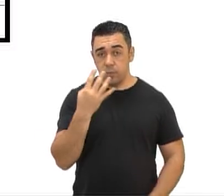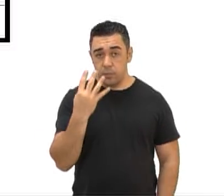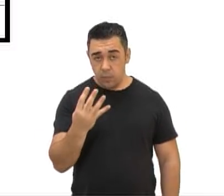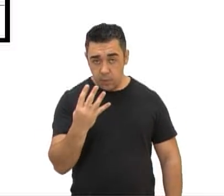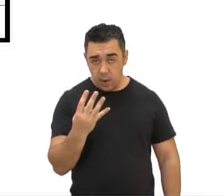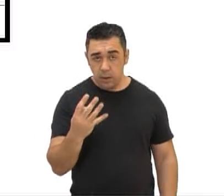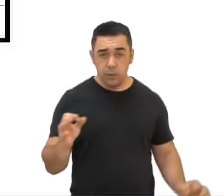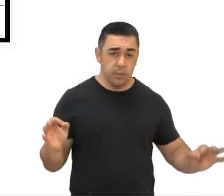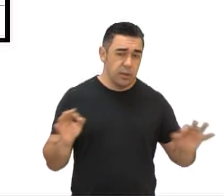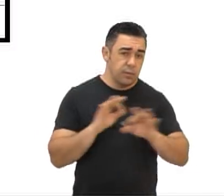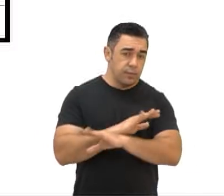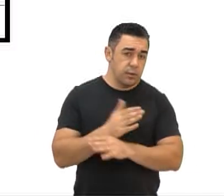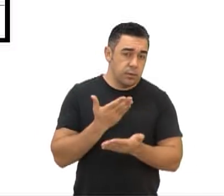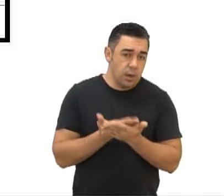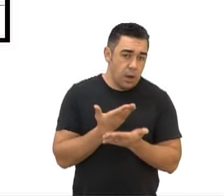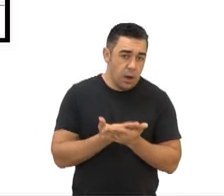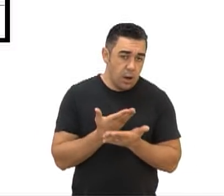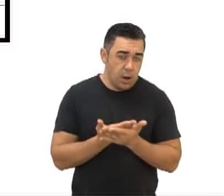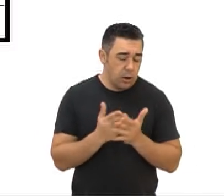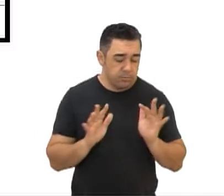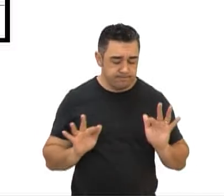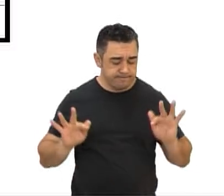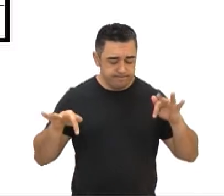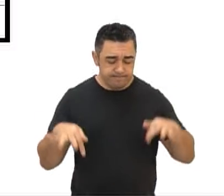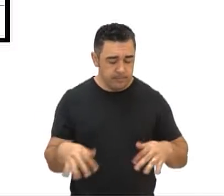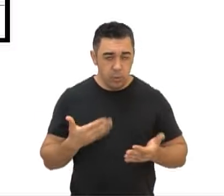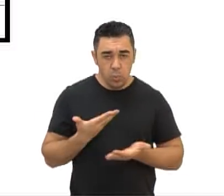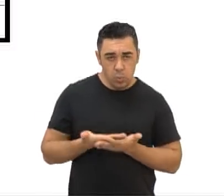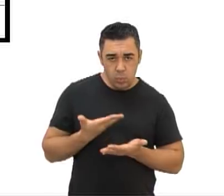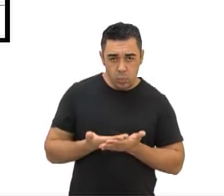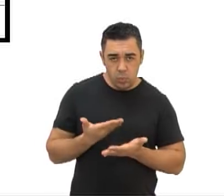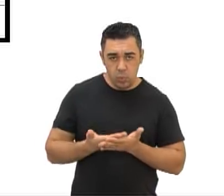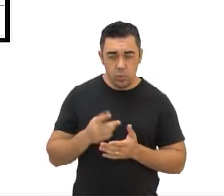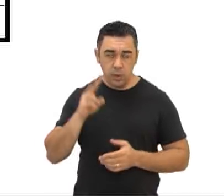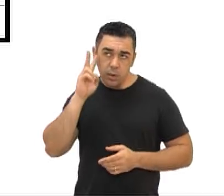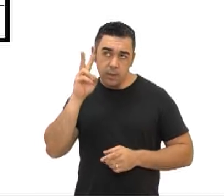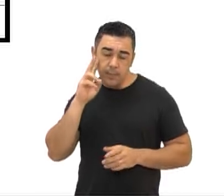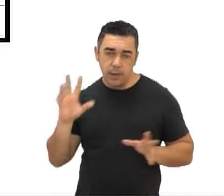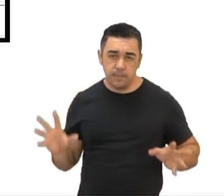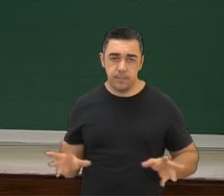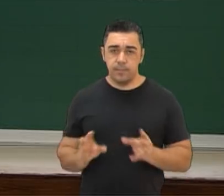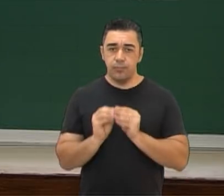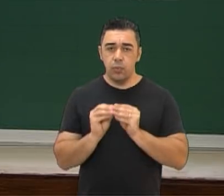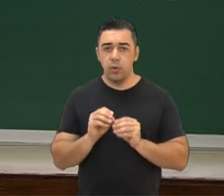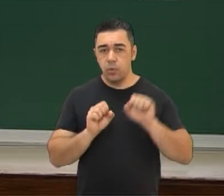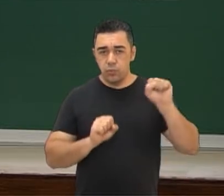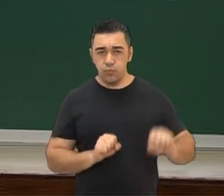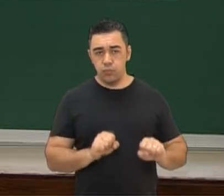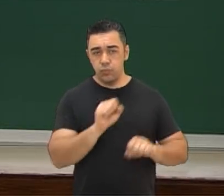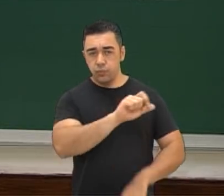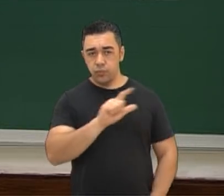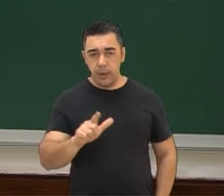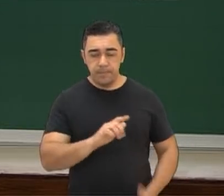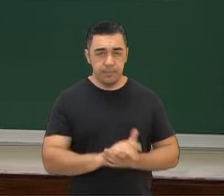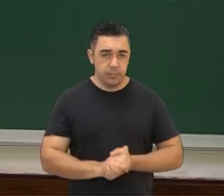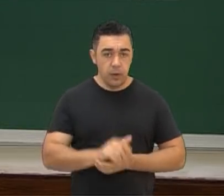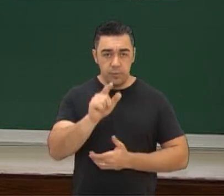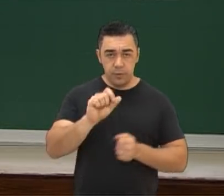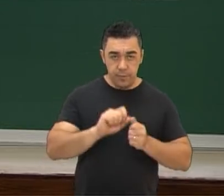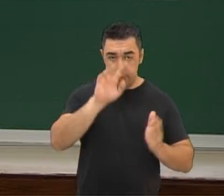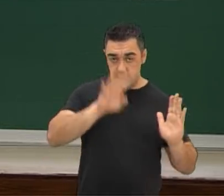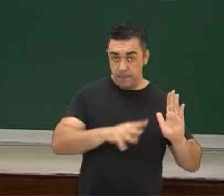gente finalizar ali e fechar todo esse estudo e essa retomada sobre a região sul e sudeste. Então vocês vão fazer